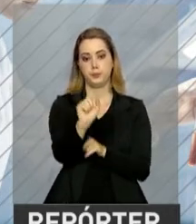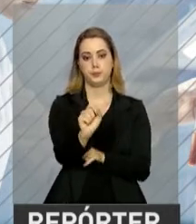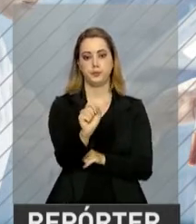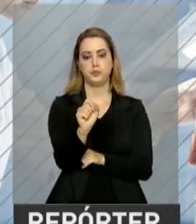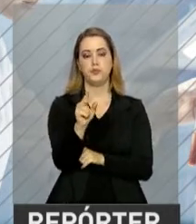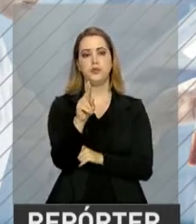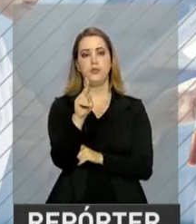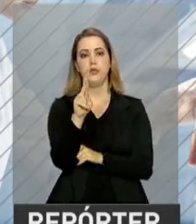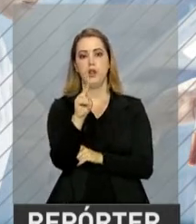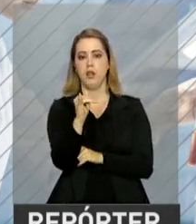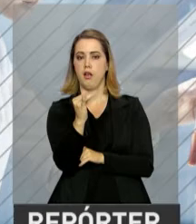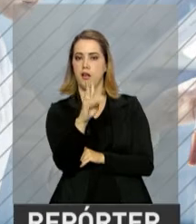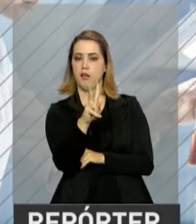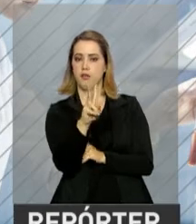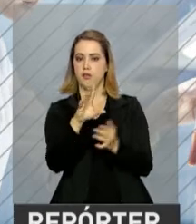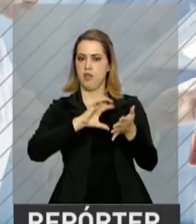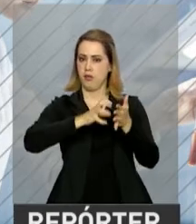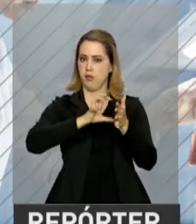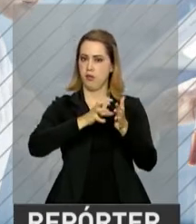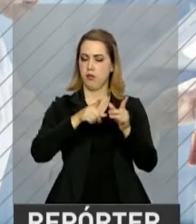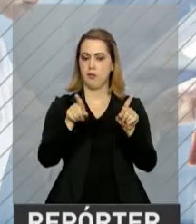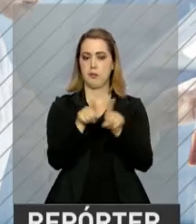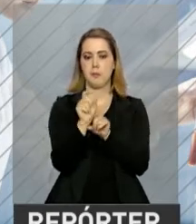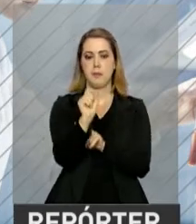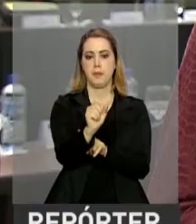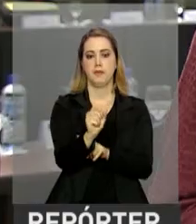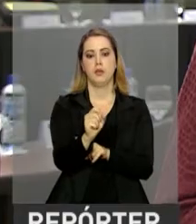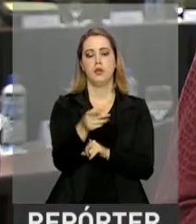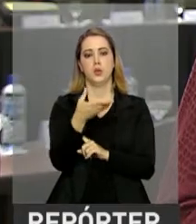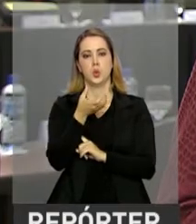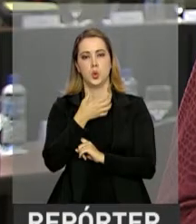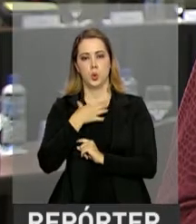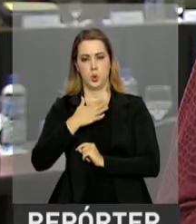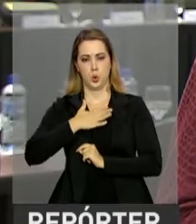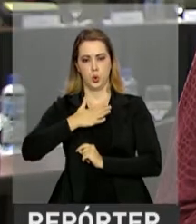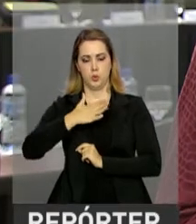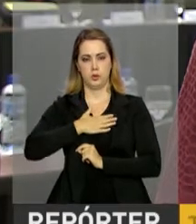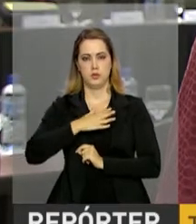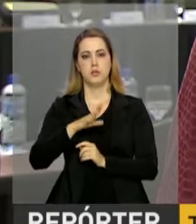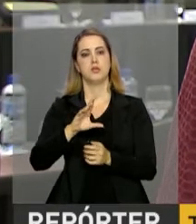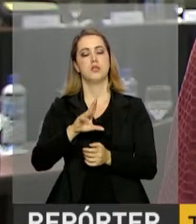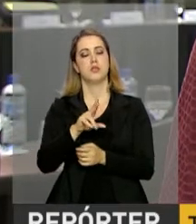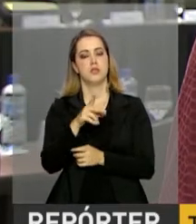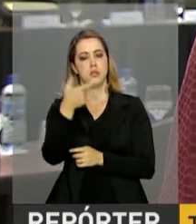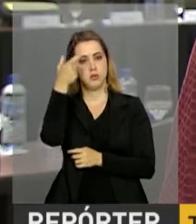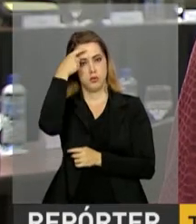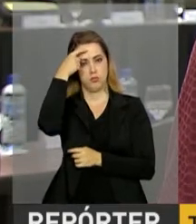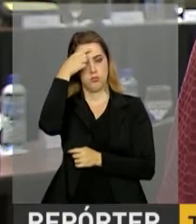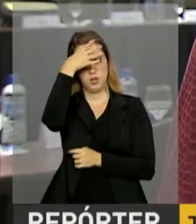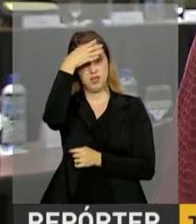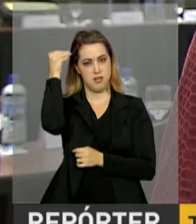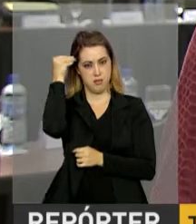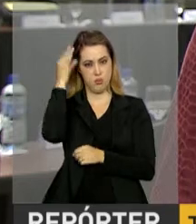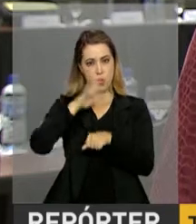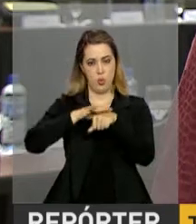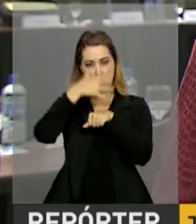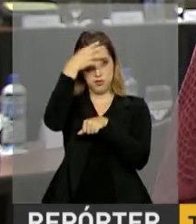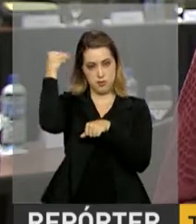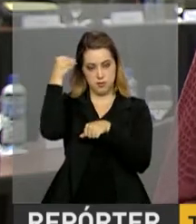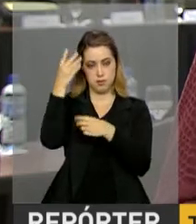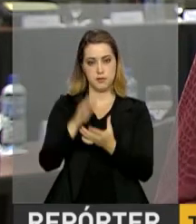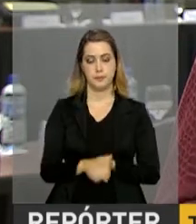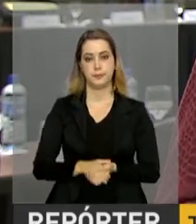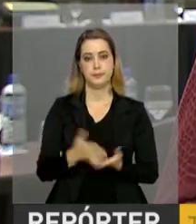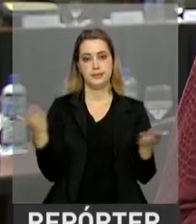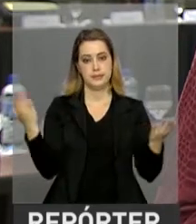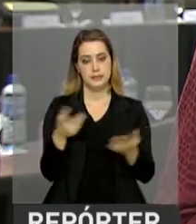para hiv e aids tuberculose alzheimer um dos objetivos do ministério da saúde é tornar os laboratórios públicos mais